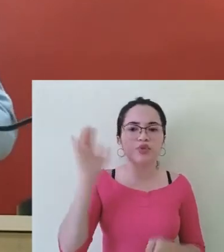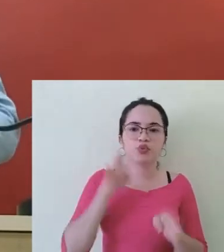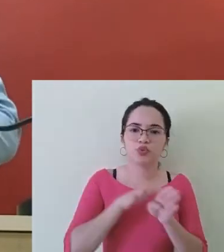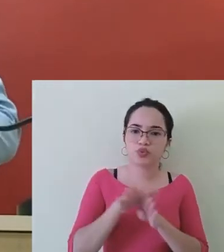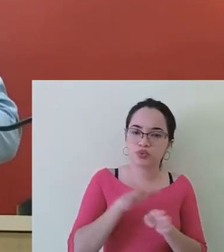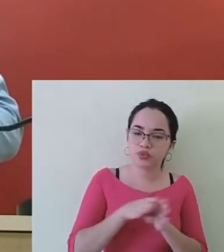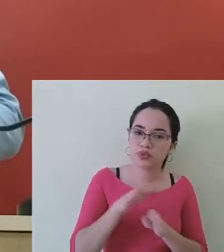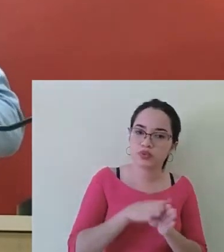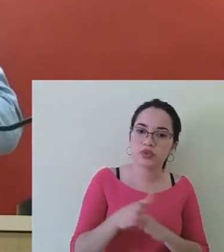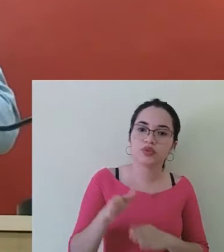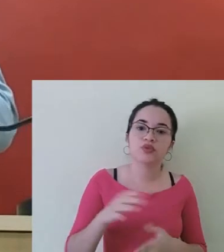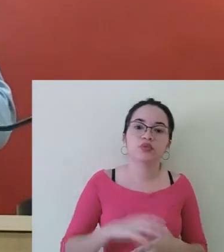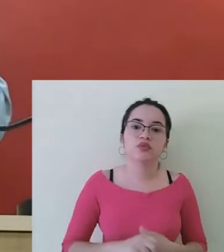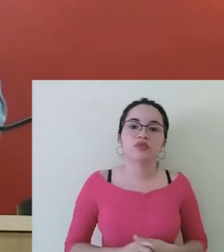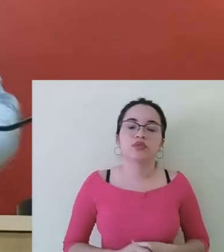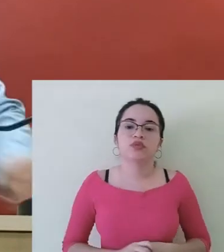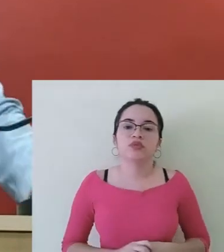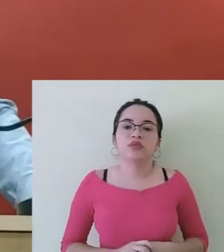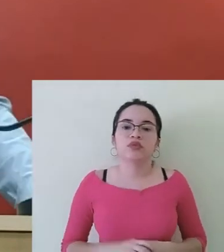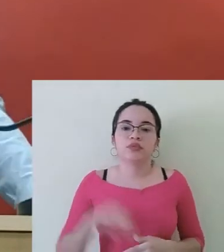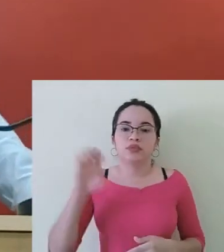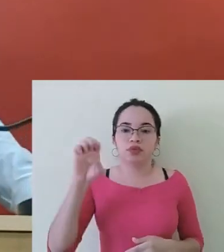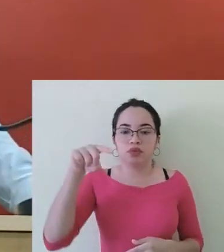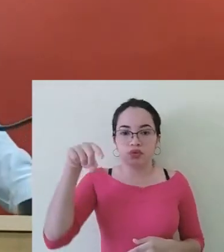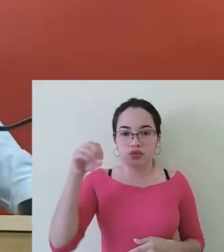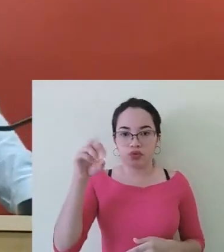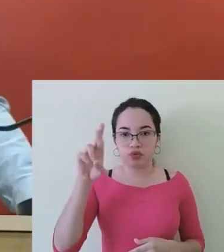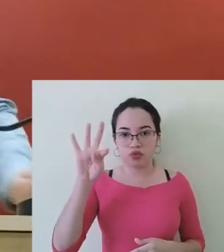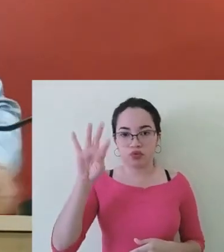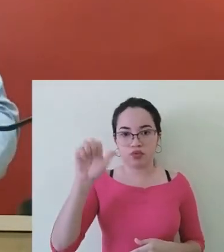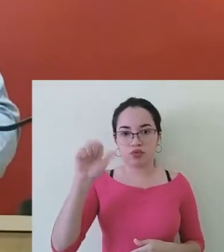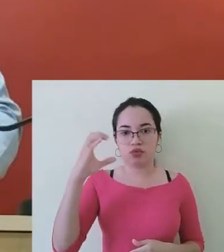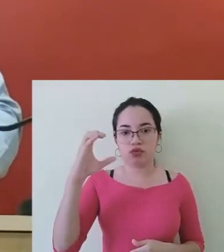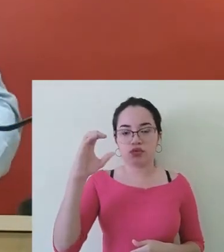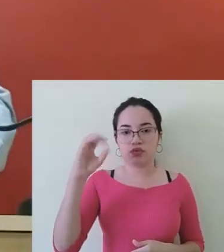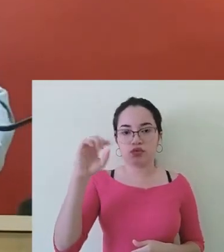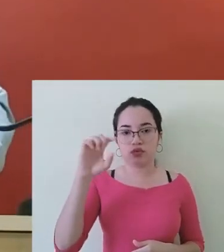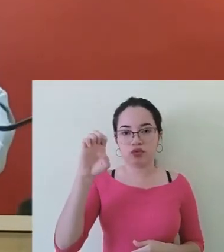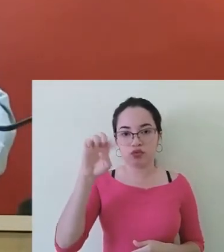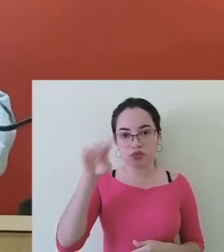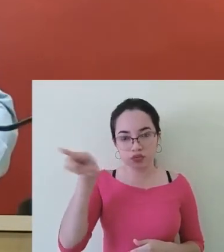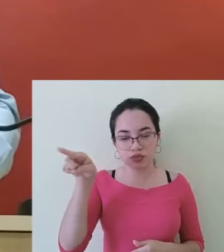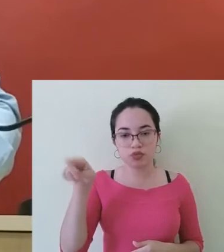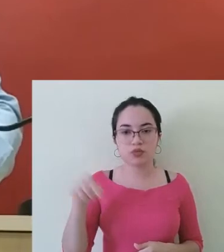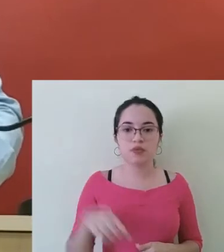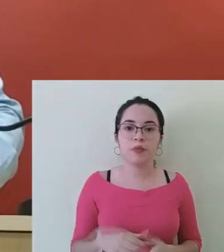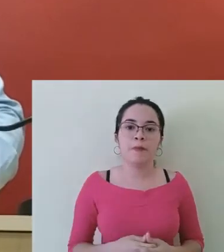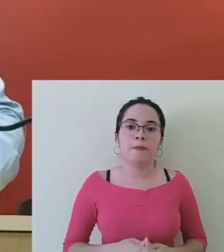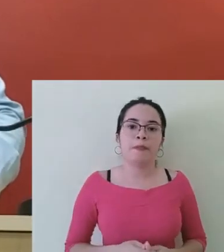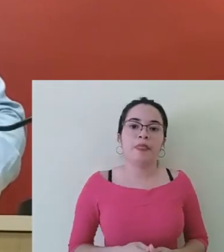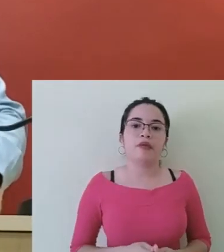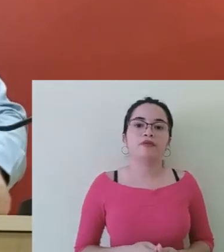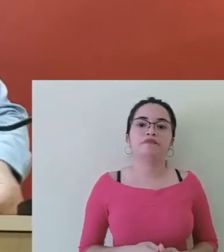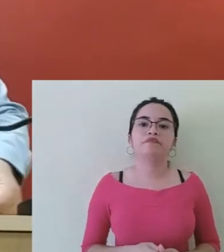os conselhos, as exortações. Nós não devemos ser arrogantes, nós